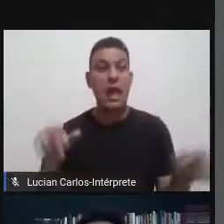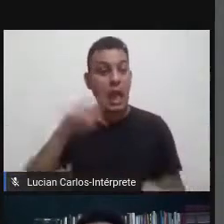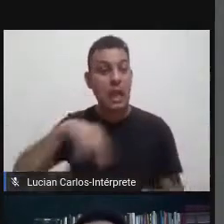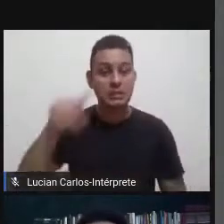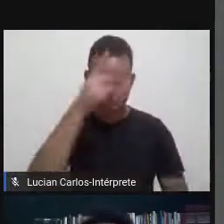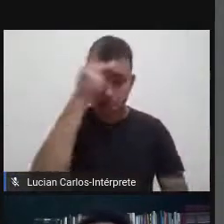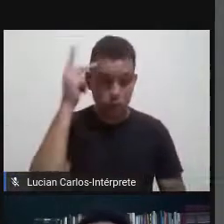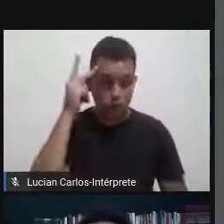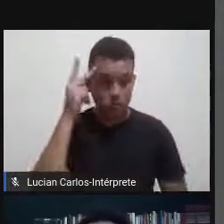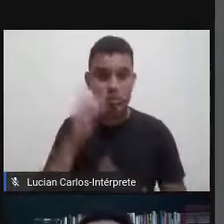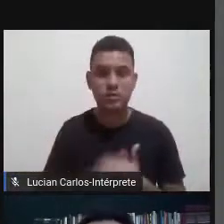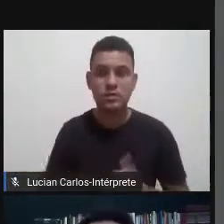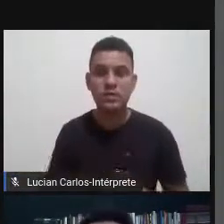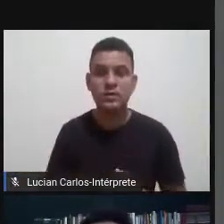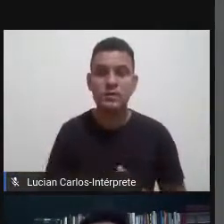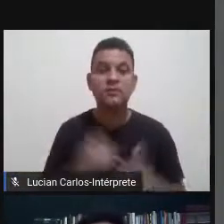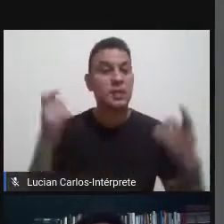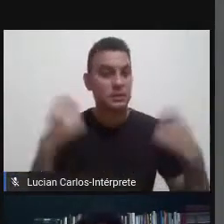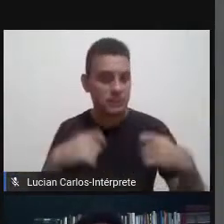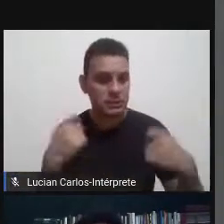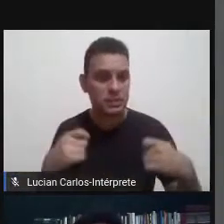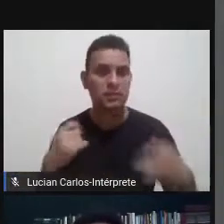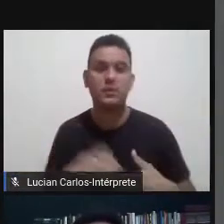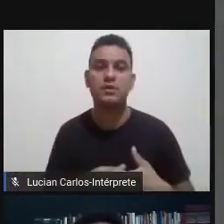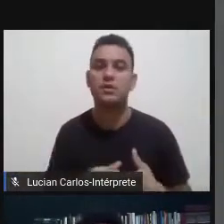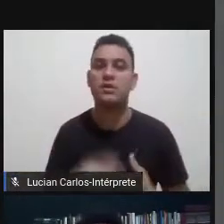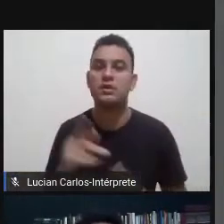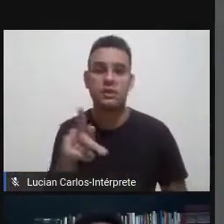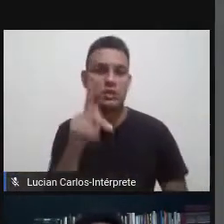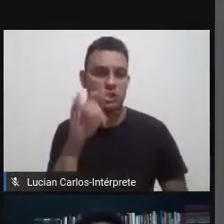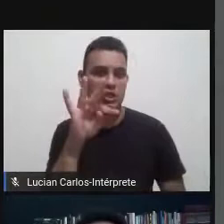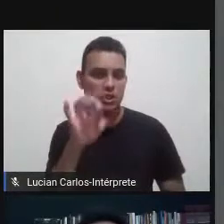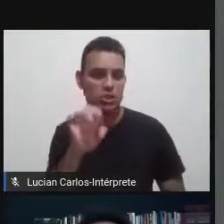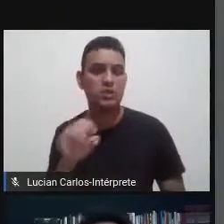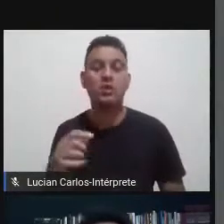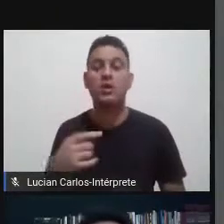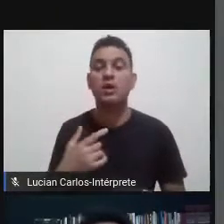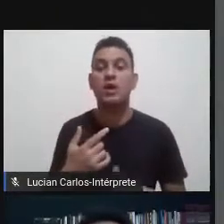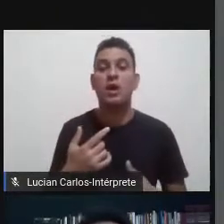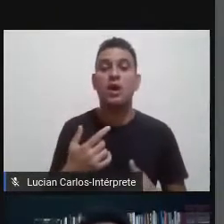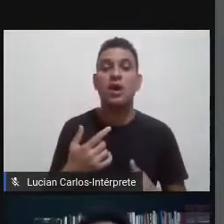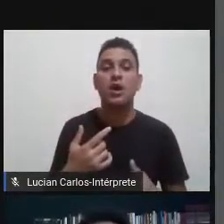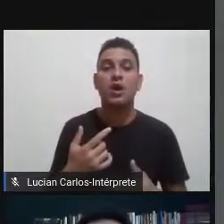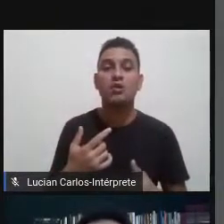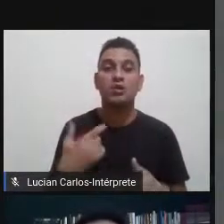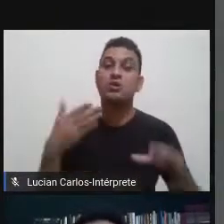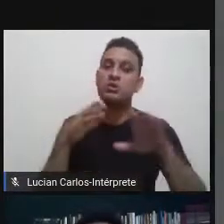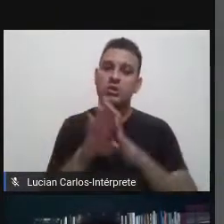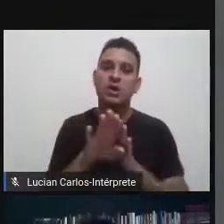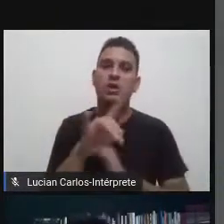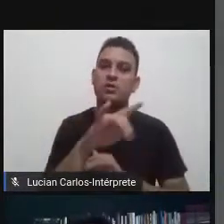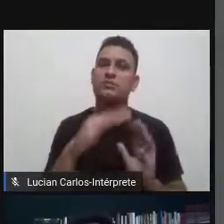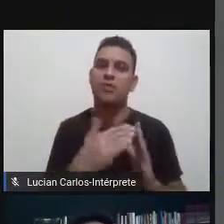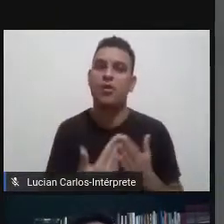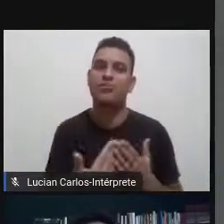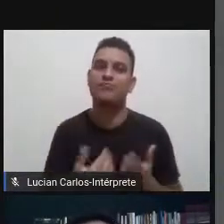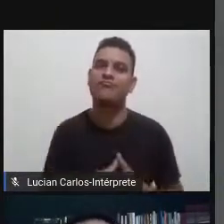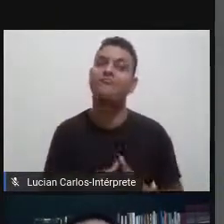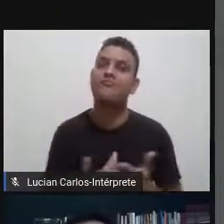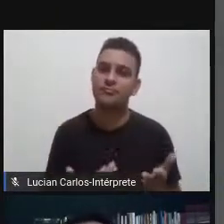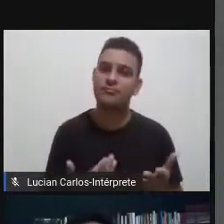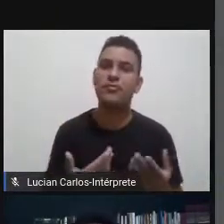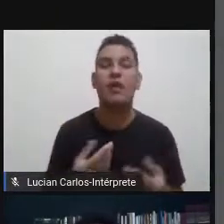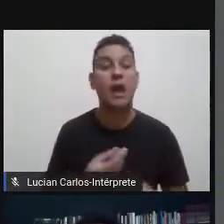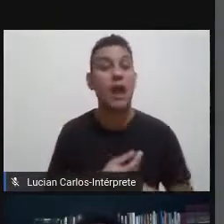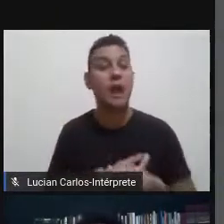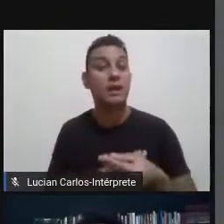pessoas que precisavam, né, desse kit de alimentação chegassem até a escola. E aí, nessa